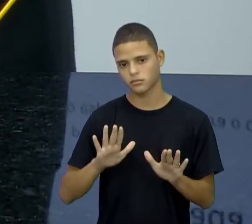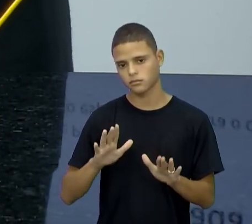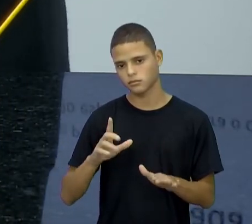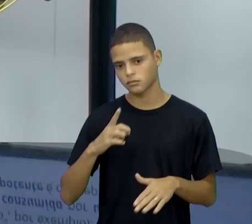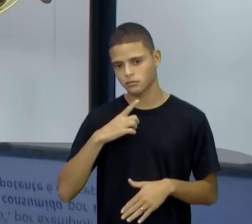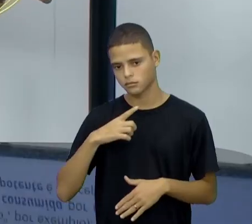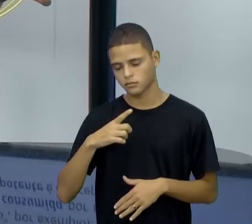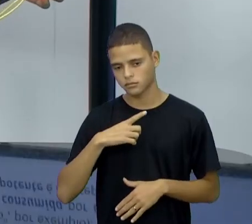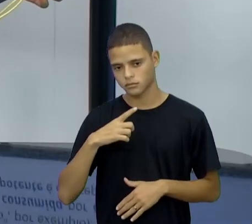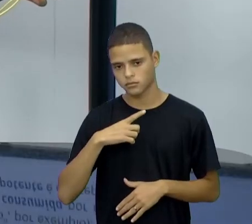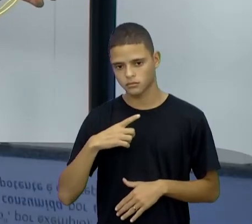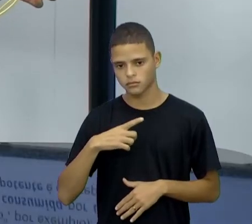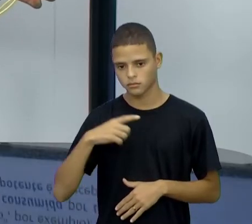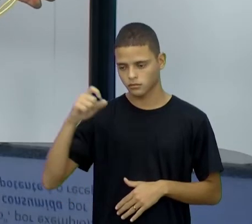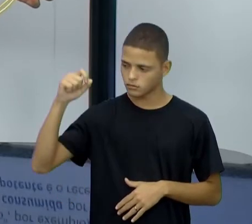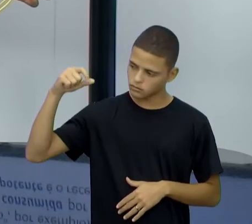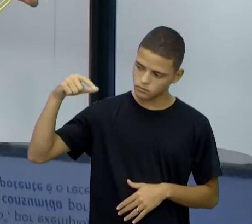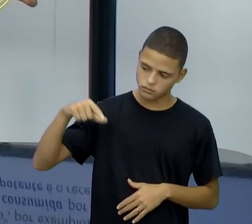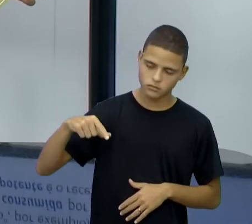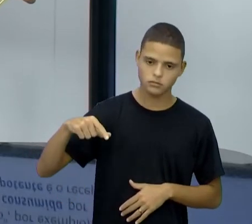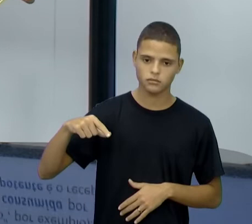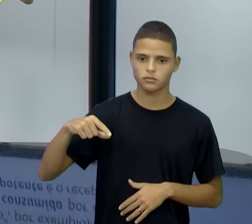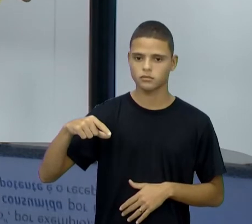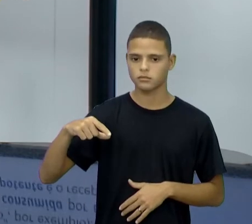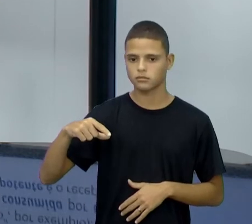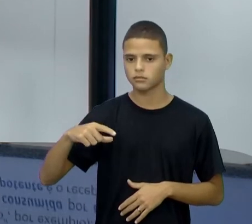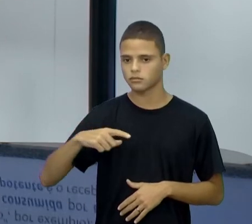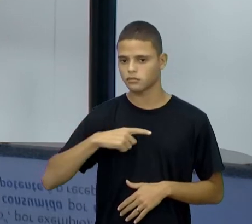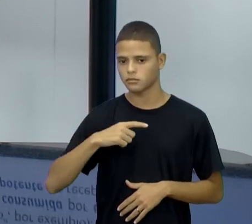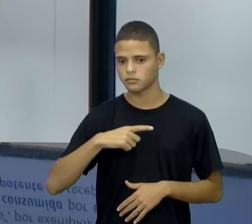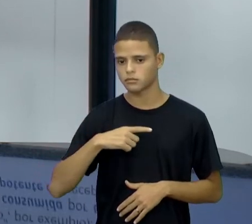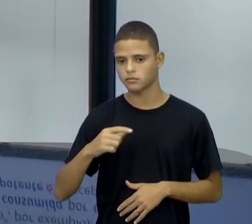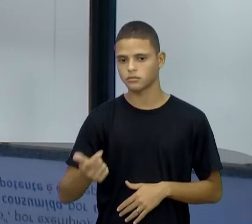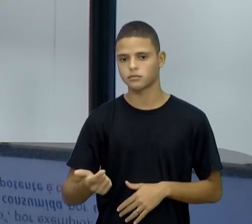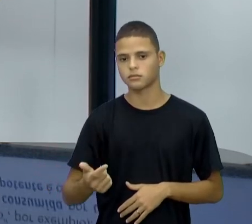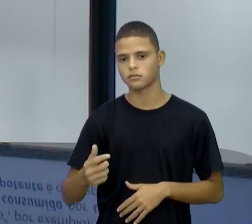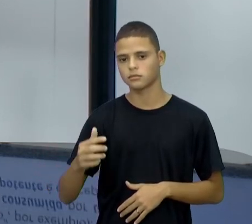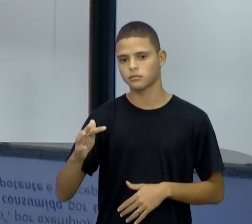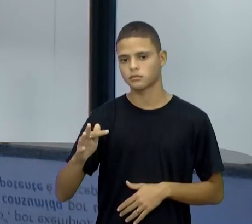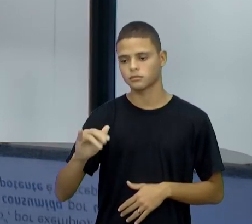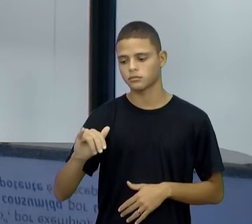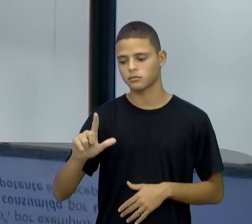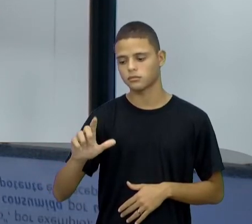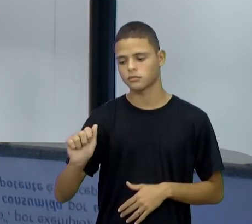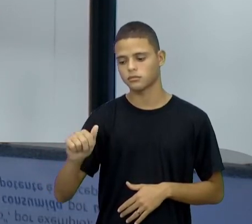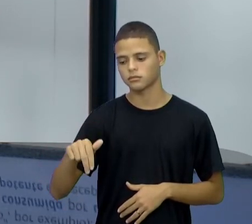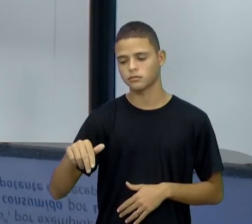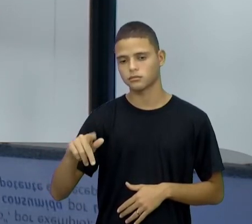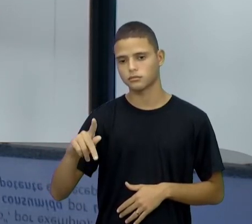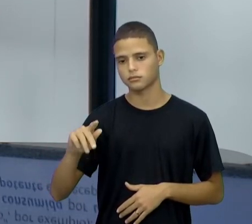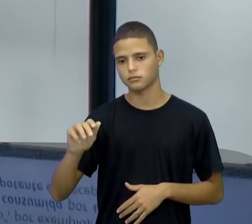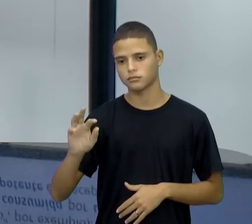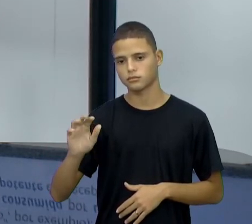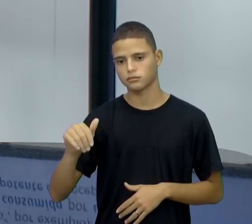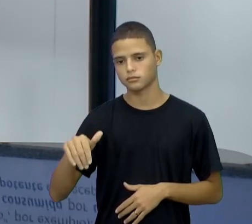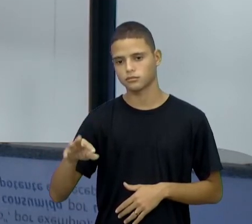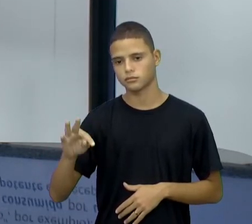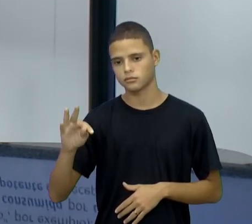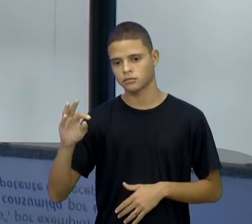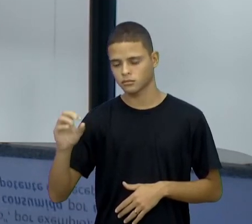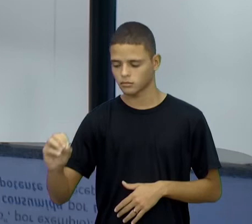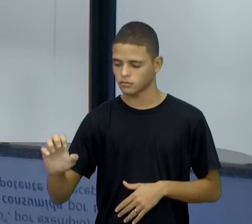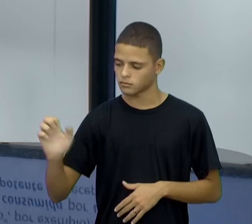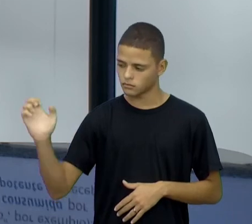essa lâmpada, esta é incandescente, lá dentro tem um filamento. O que esse filamento faz? O elétron bonitão